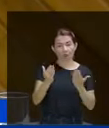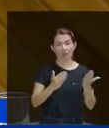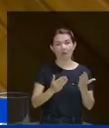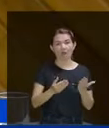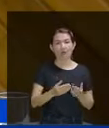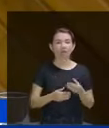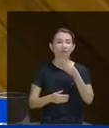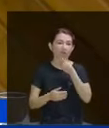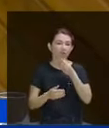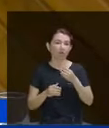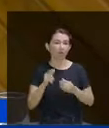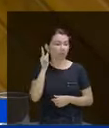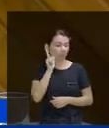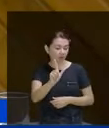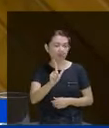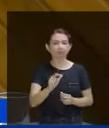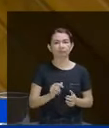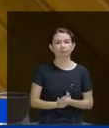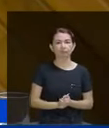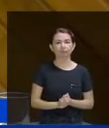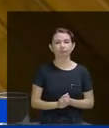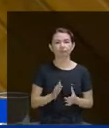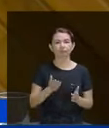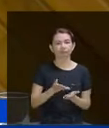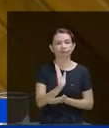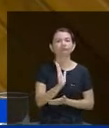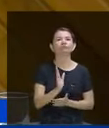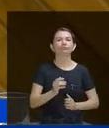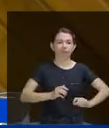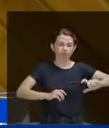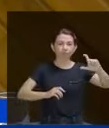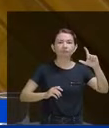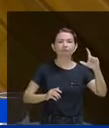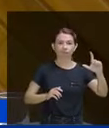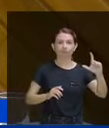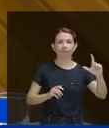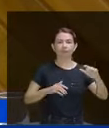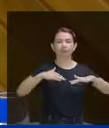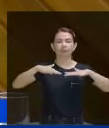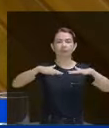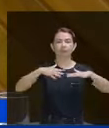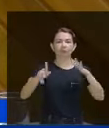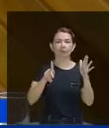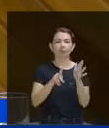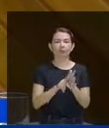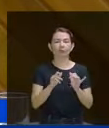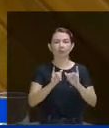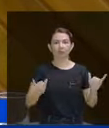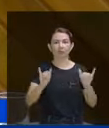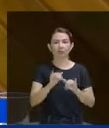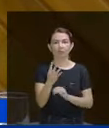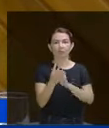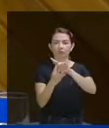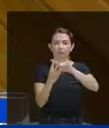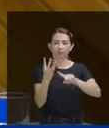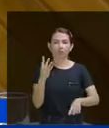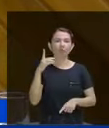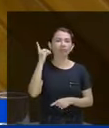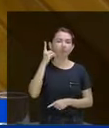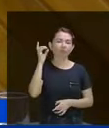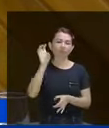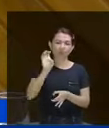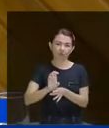pelos candidatos eleitos ao mesmo cargo. A título de exemplo, trago os valores movimentados na campanha de 4 dos